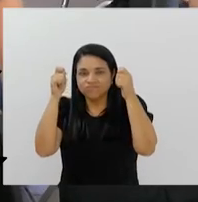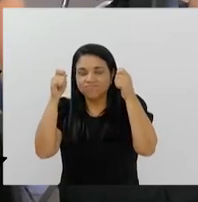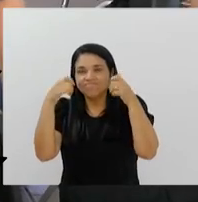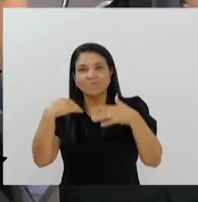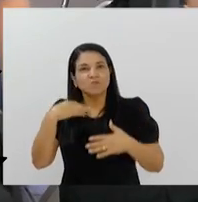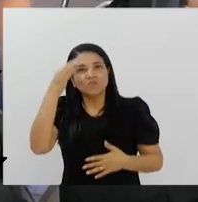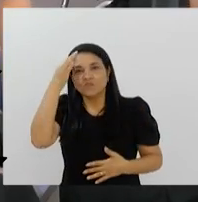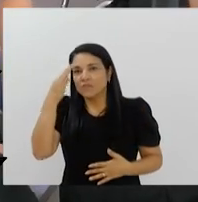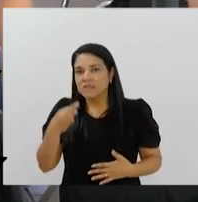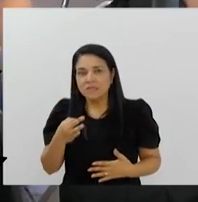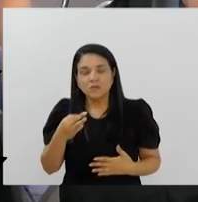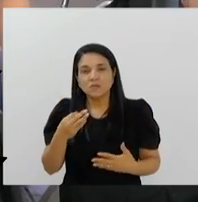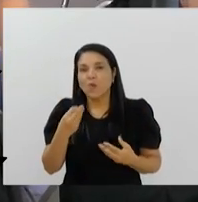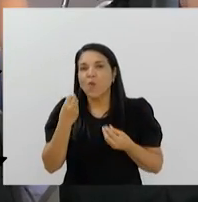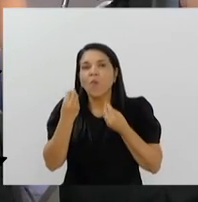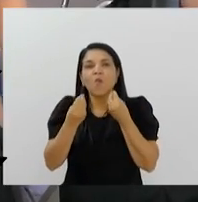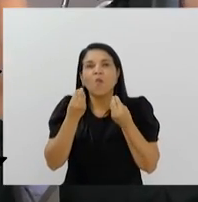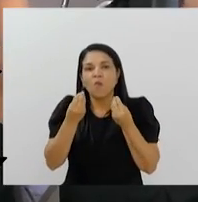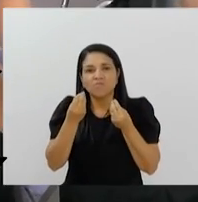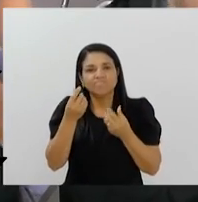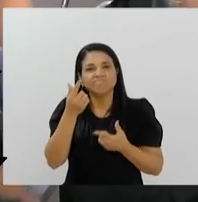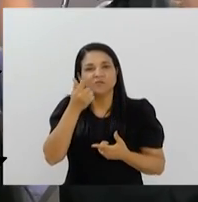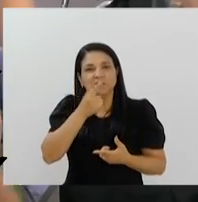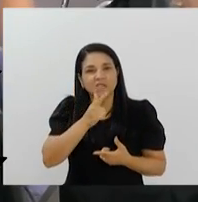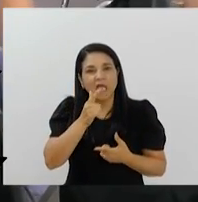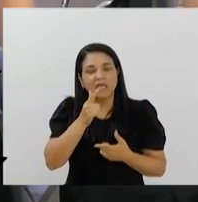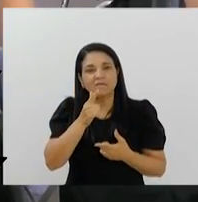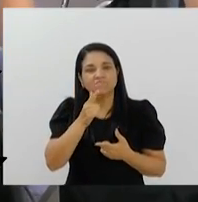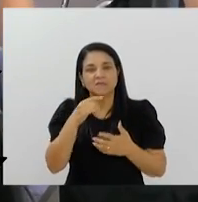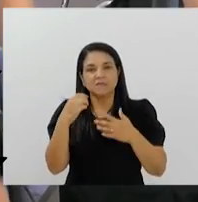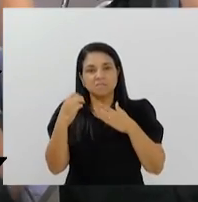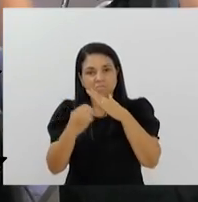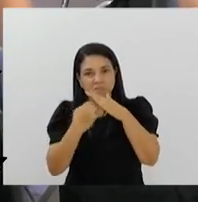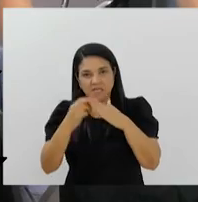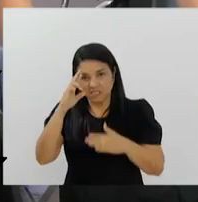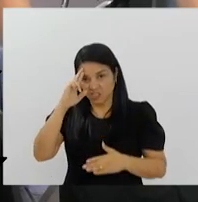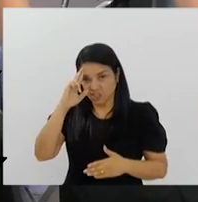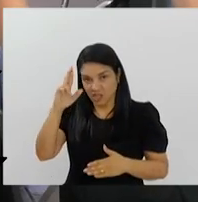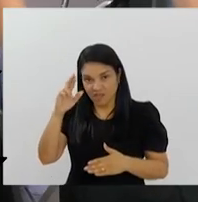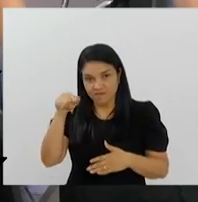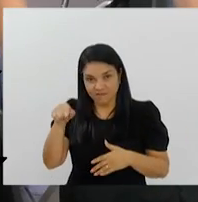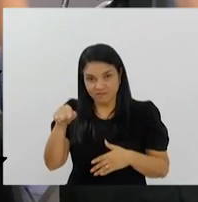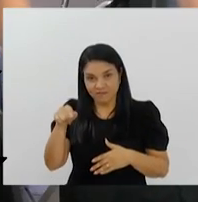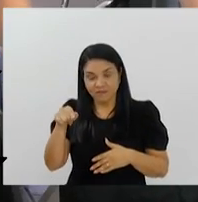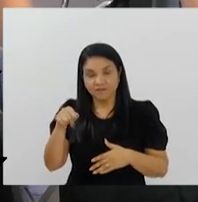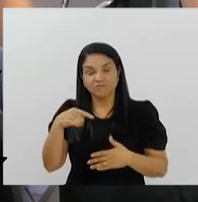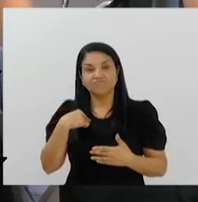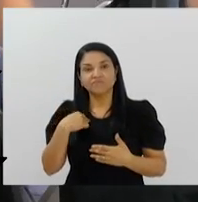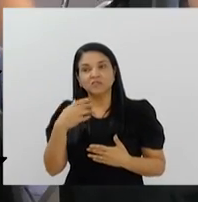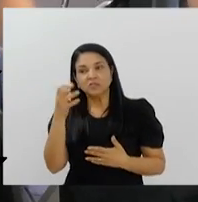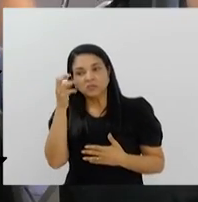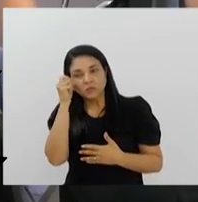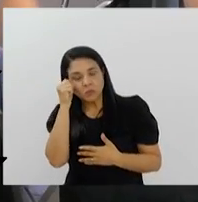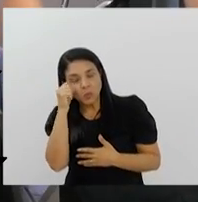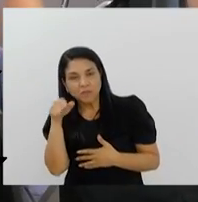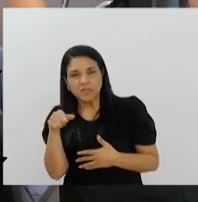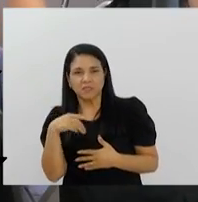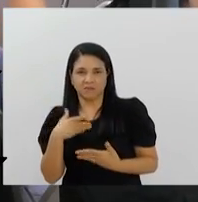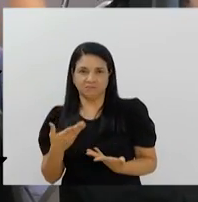entender como é que conseguem colocar cabeça no travesseiro e dormir De noite eu não consigo